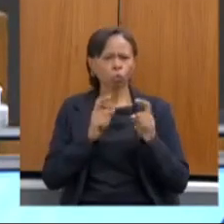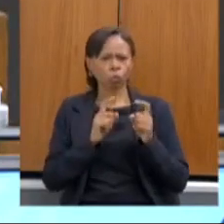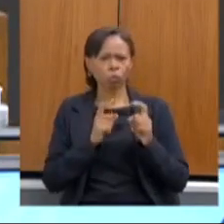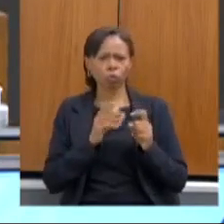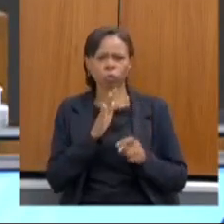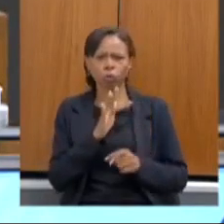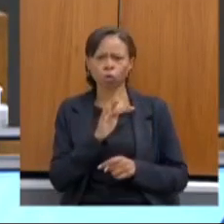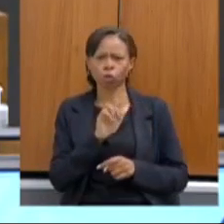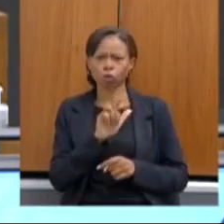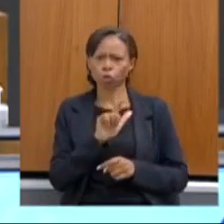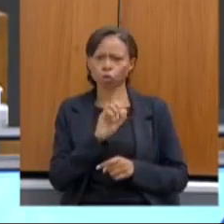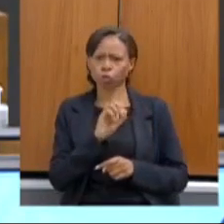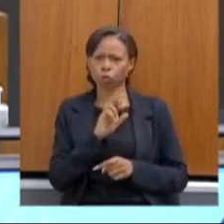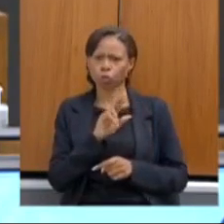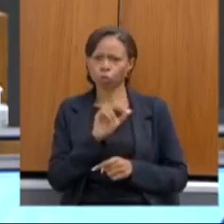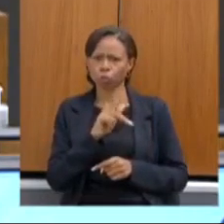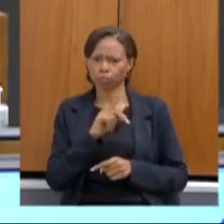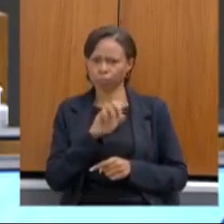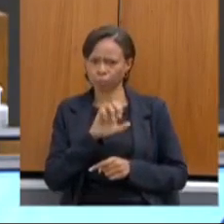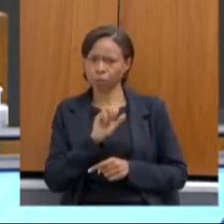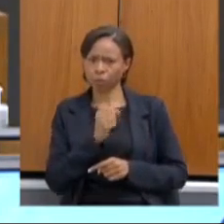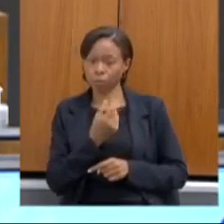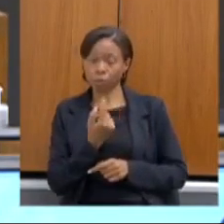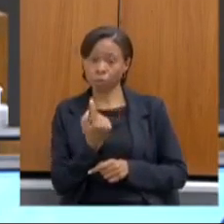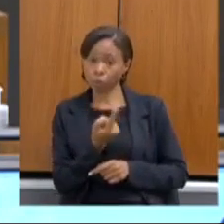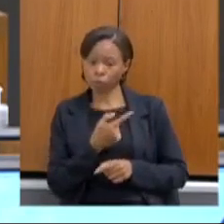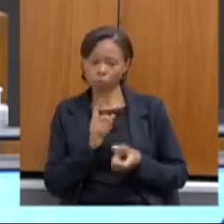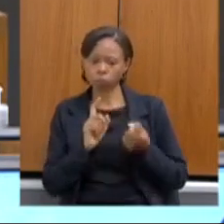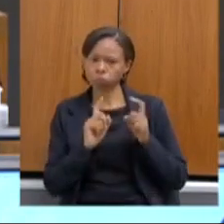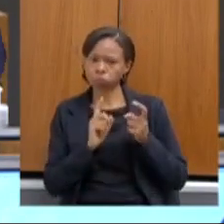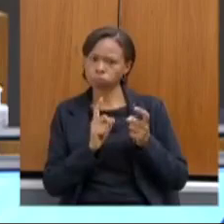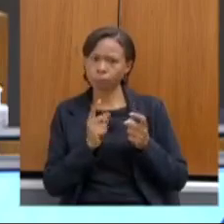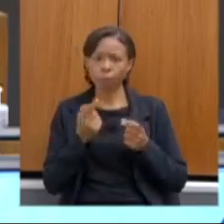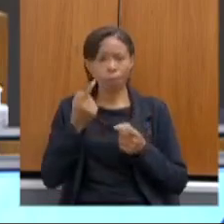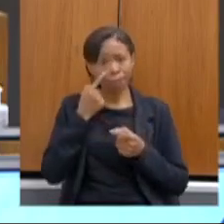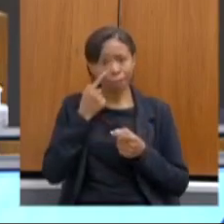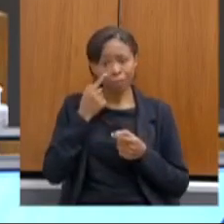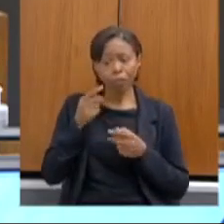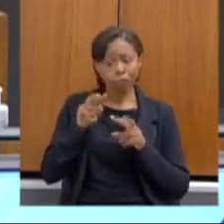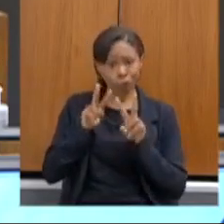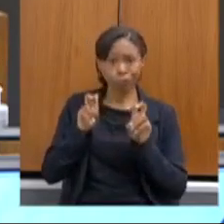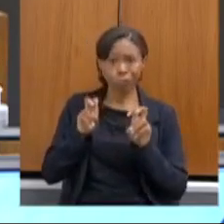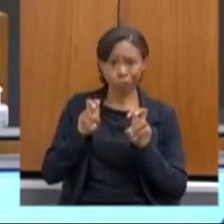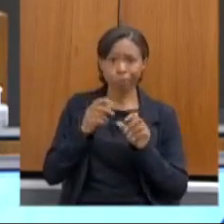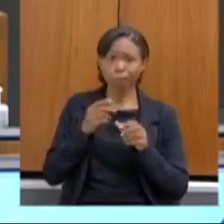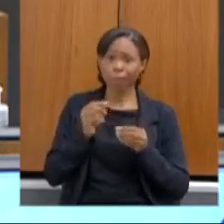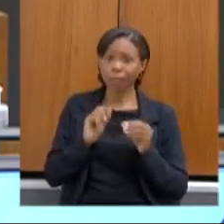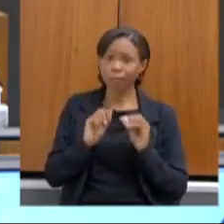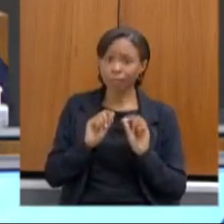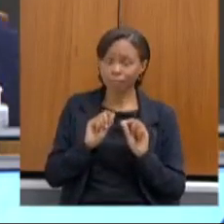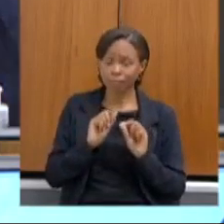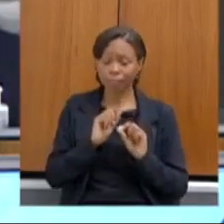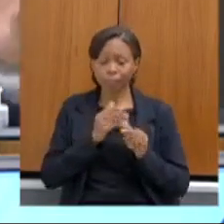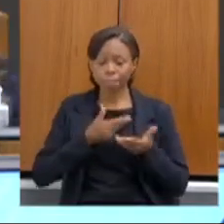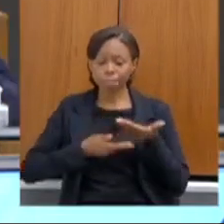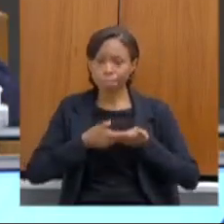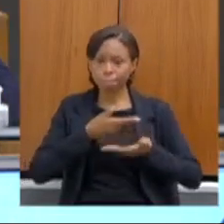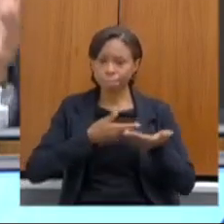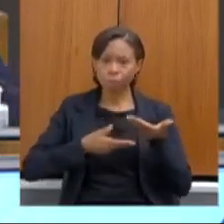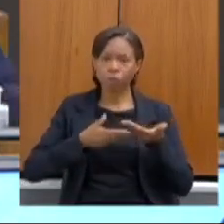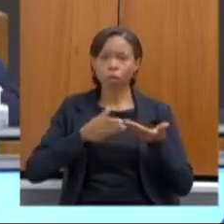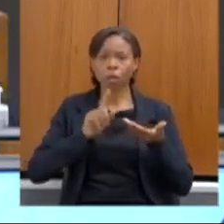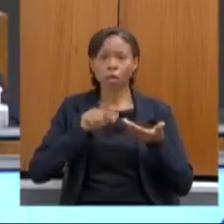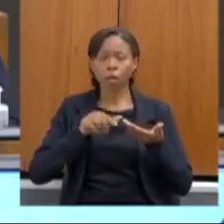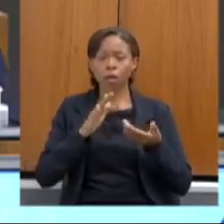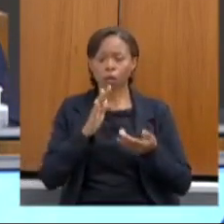justamente para discutir isso e que a gente possa estreitar ainda mais os laços com o for Y né que eu moro